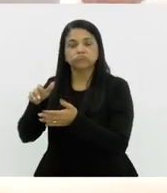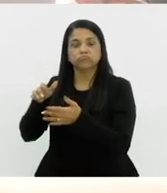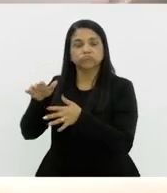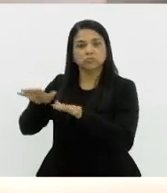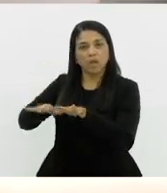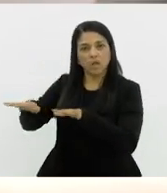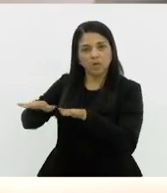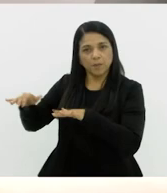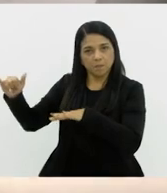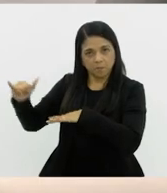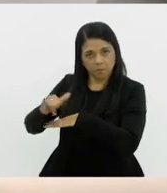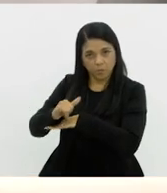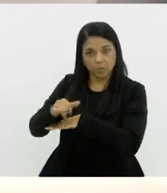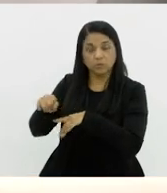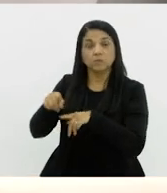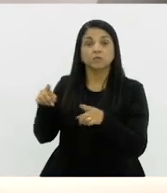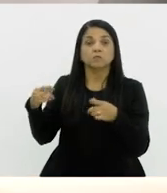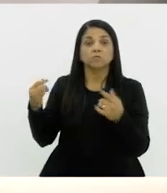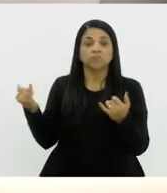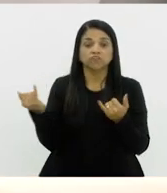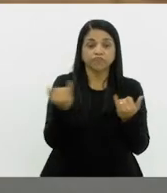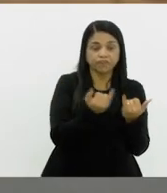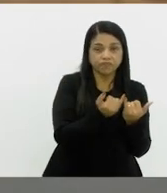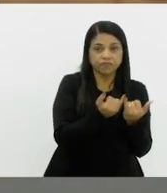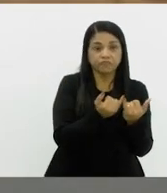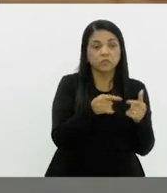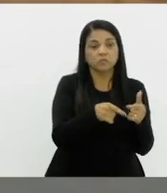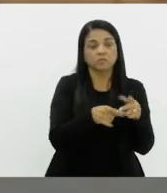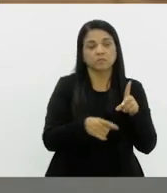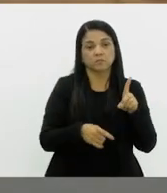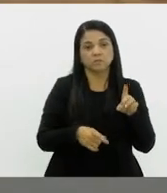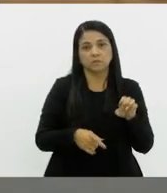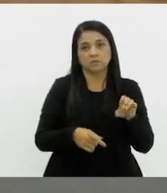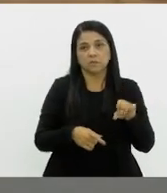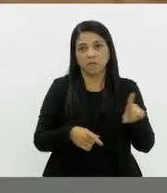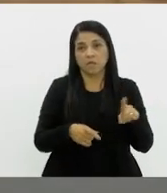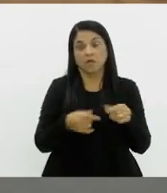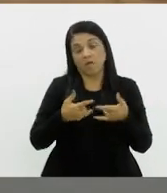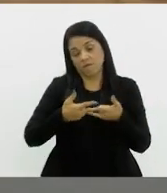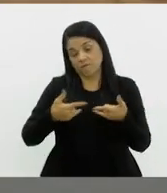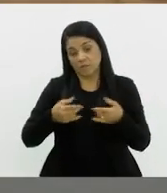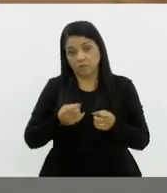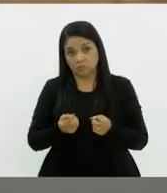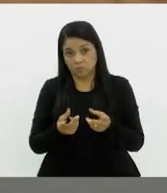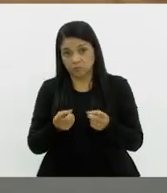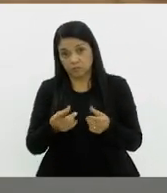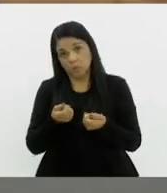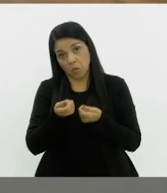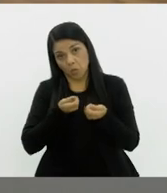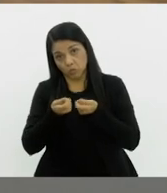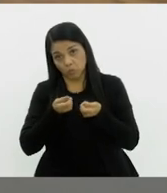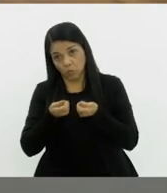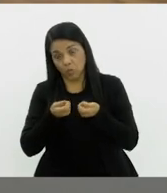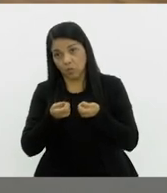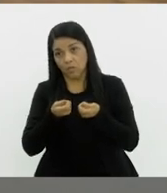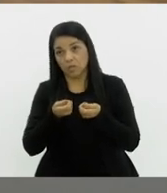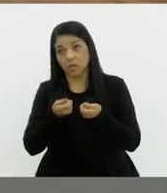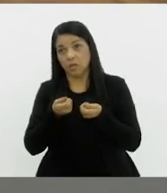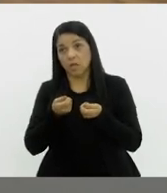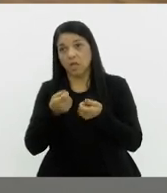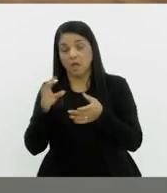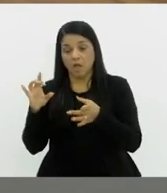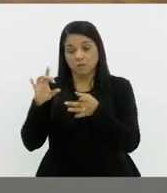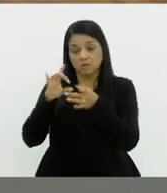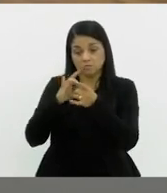do DSEA. E a própria venda dos tickets pode ter um sistema de controle da venda dos tickets, conectando as empresas